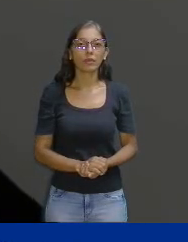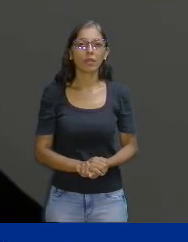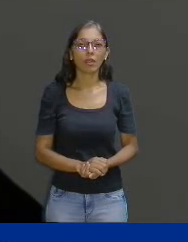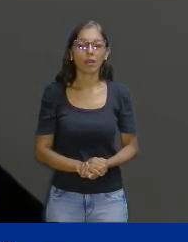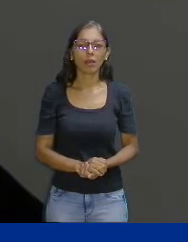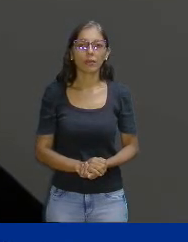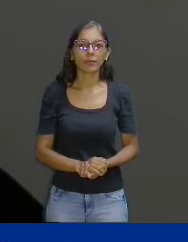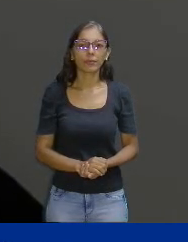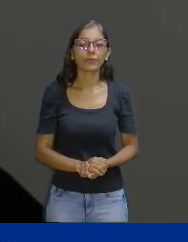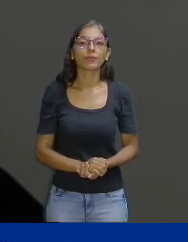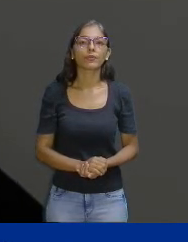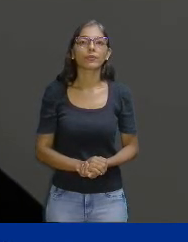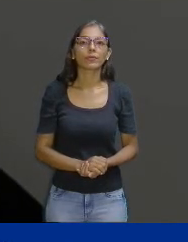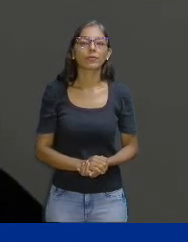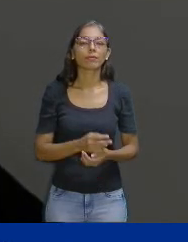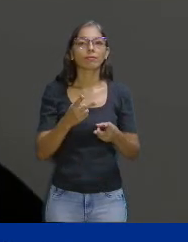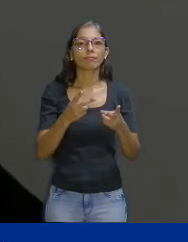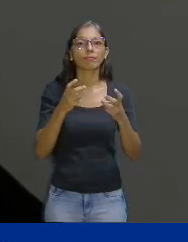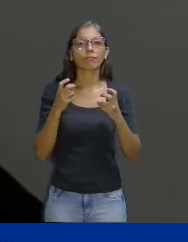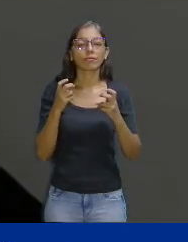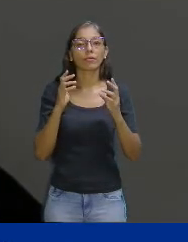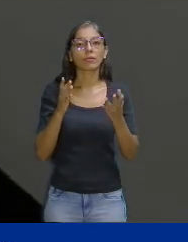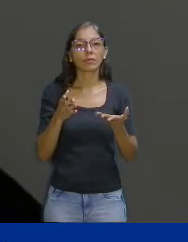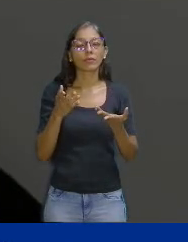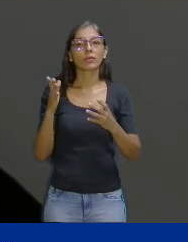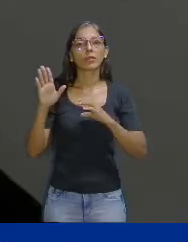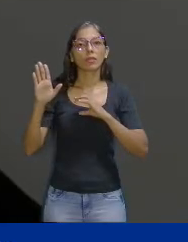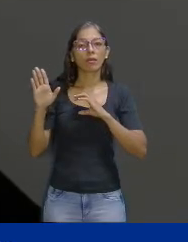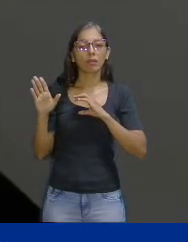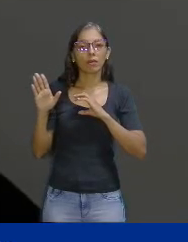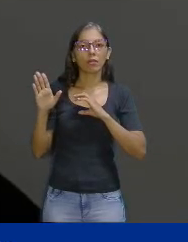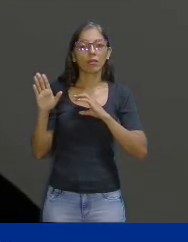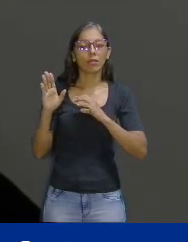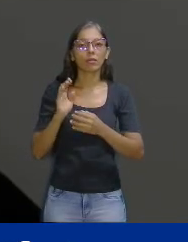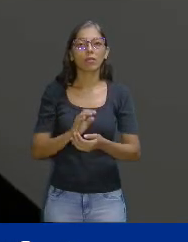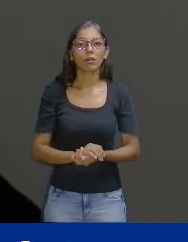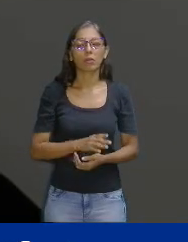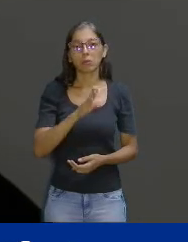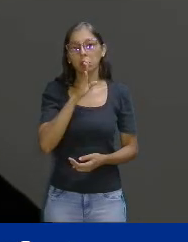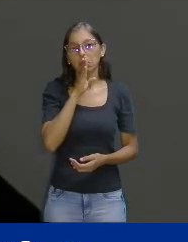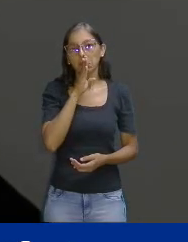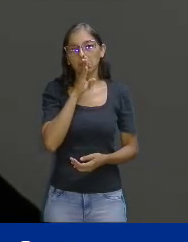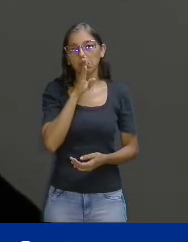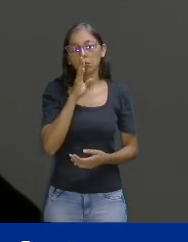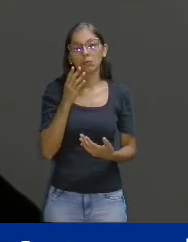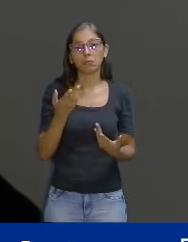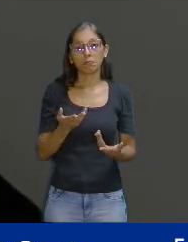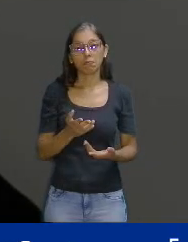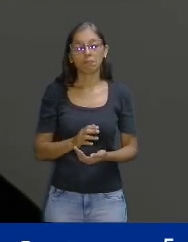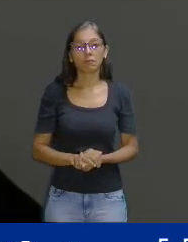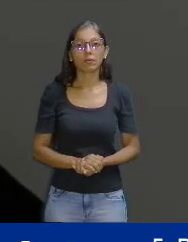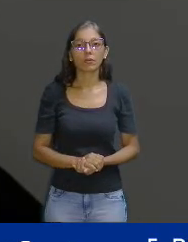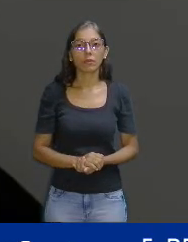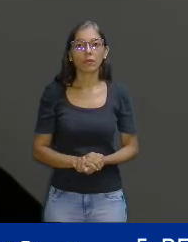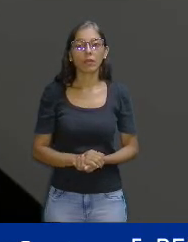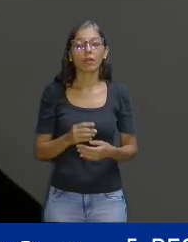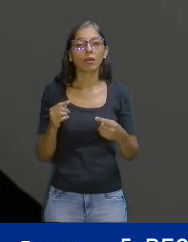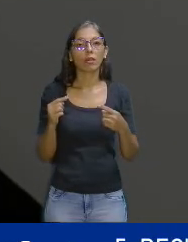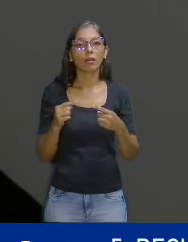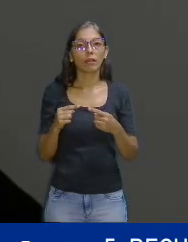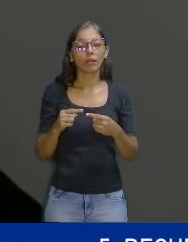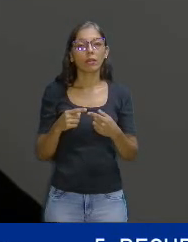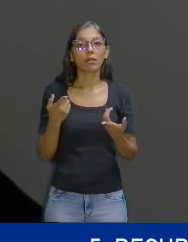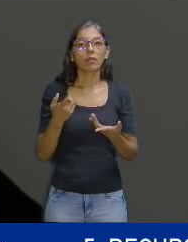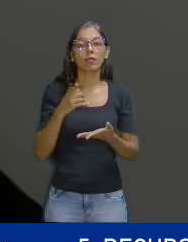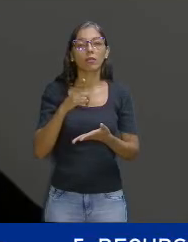devidamente intimado, o então candidato não se manifestou acerca da inconsistência relativa à divergência de valores na